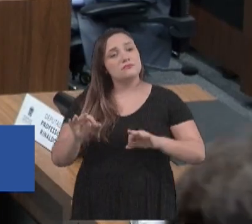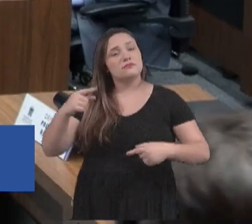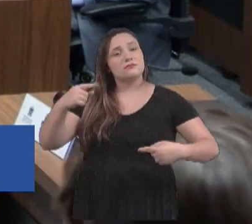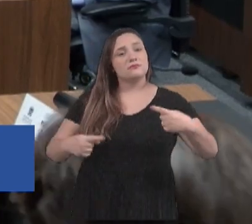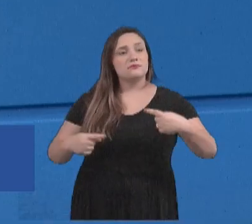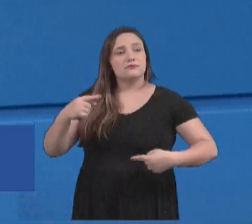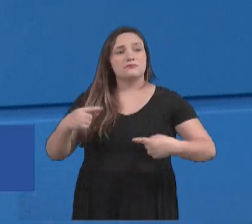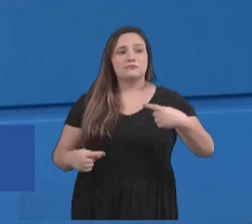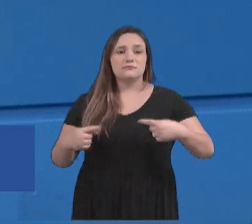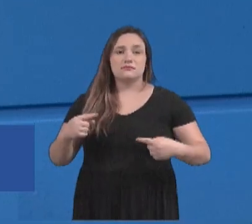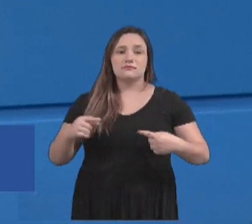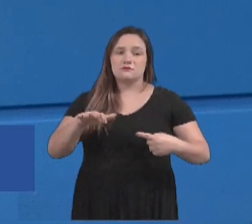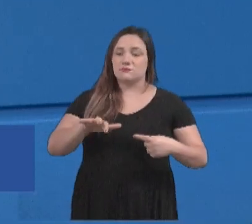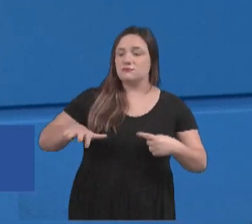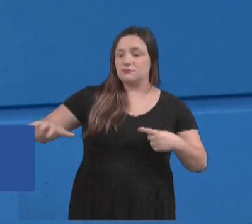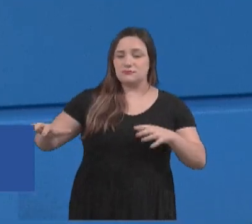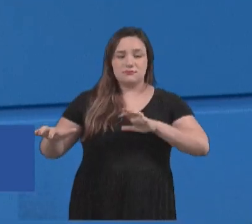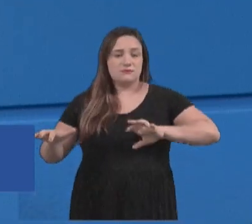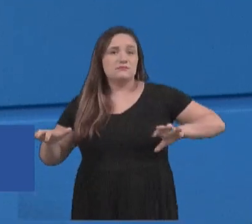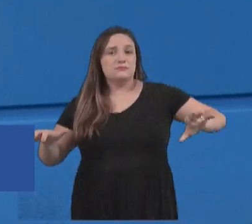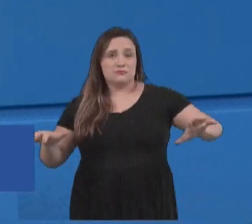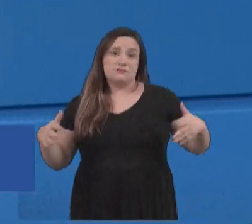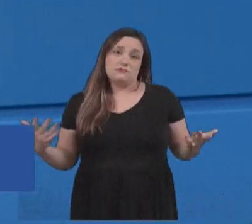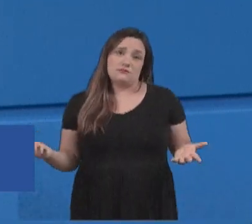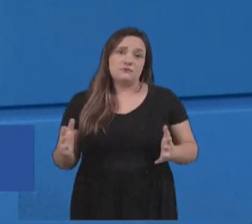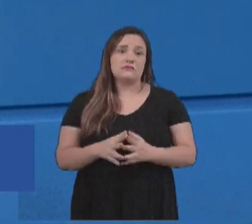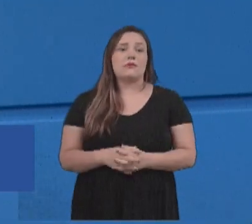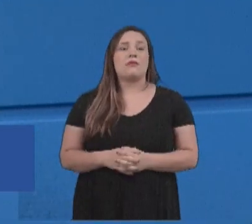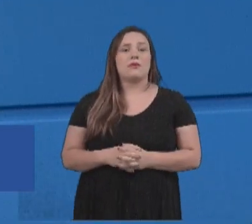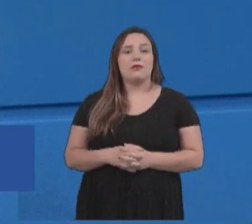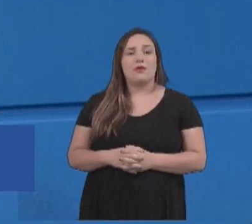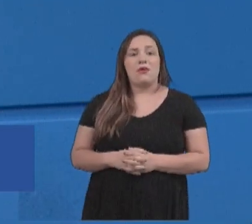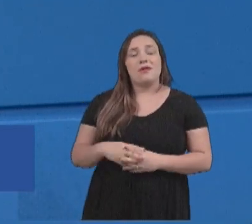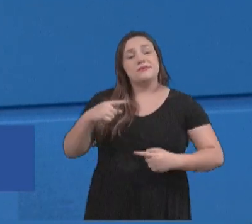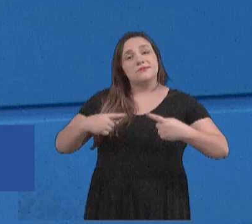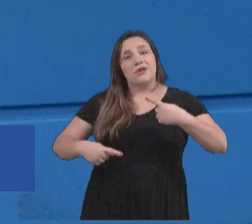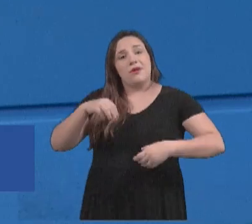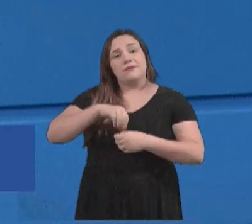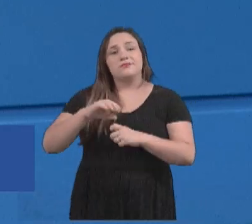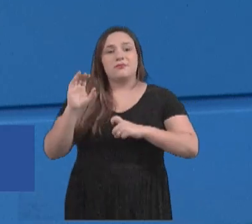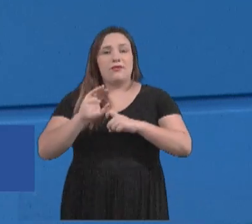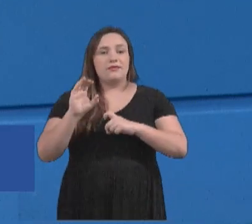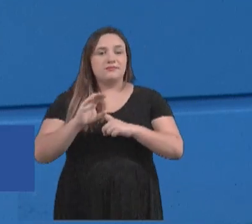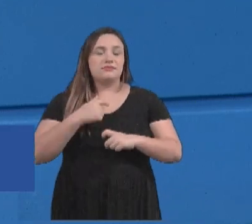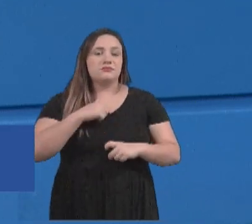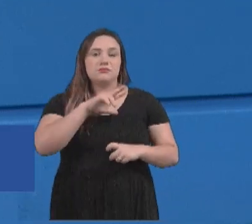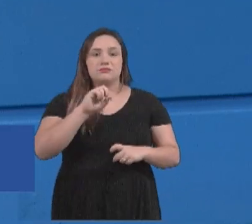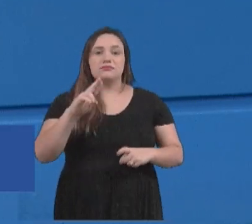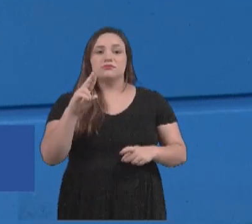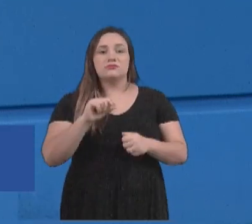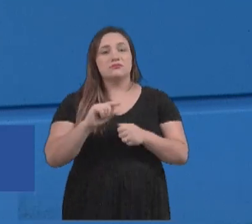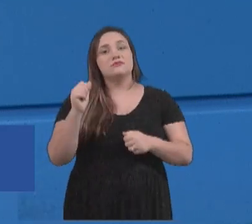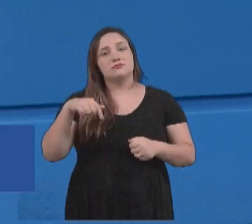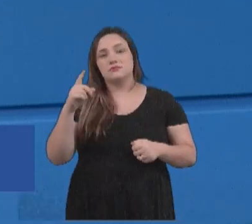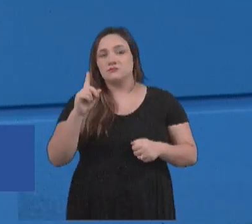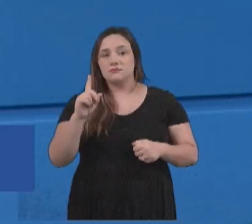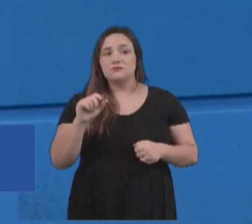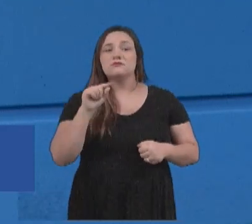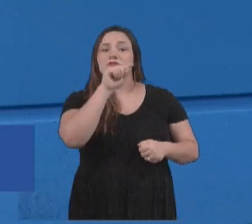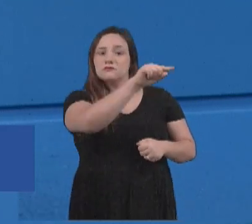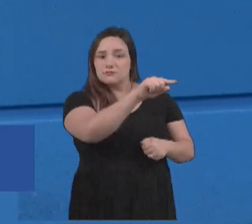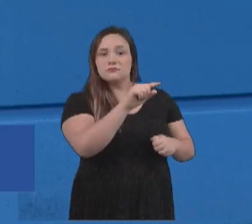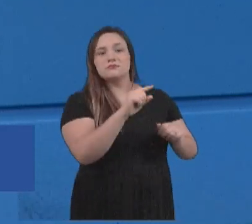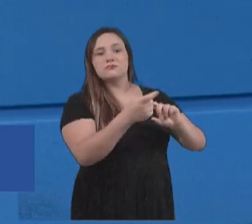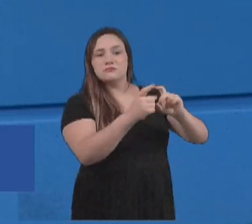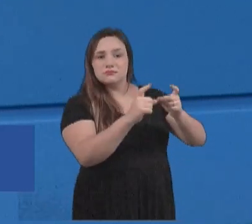debate, colocar cada coisa no seu lugar, né? E o debate interno da CACEMES, eu quero dizer que eu não vou fazer ele aqui, porque ele tem que ser feito